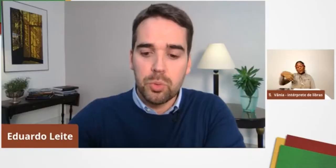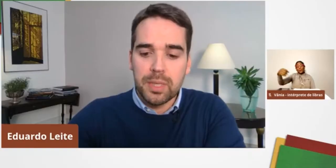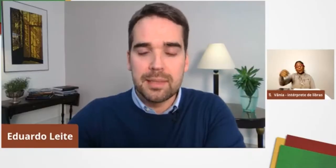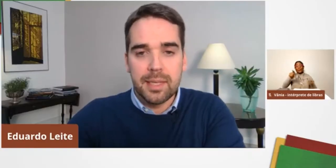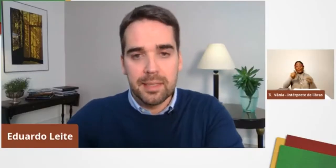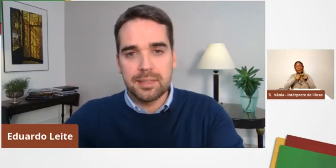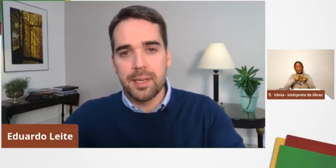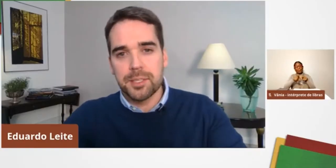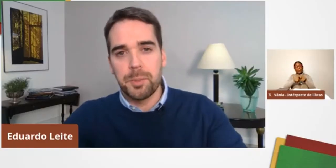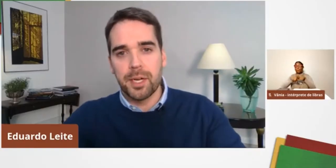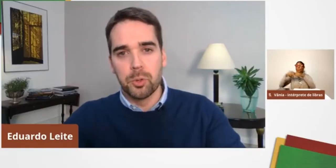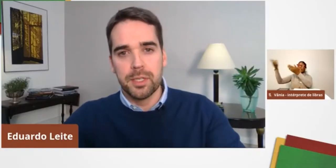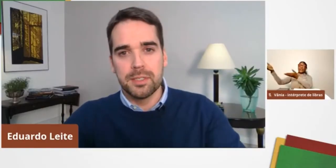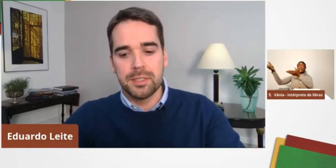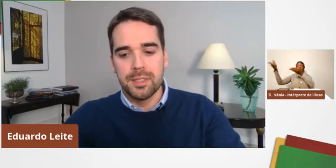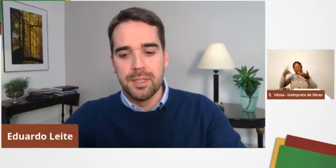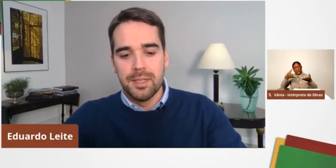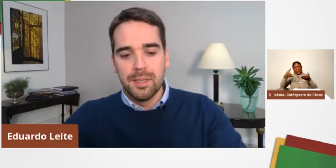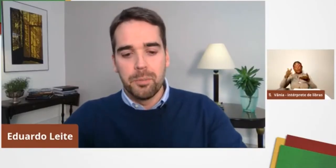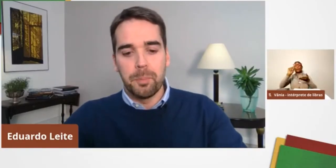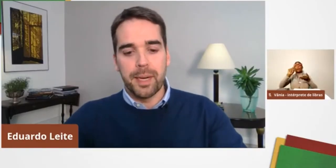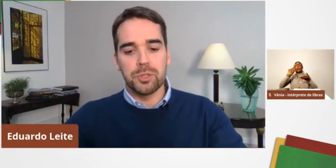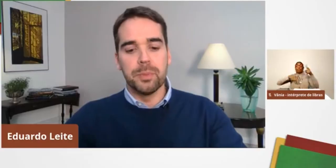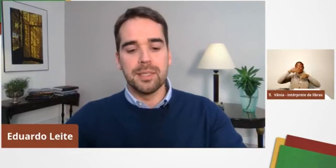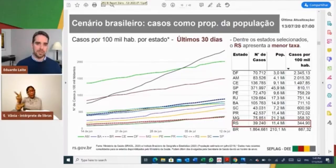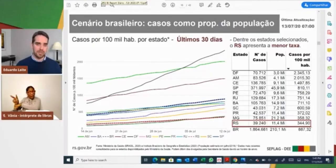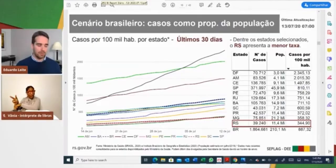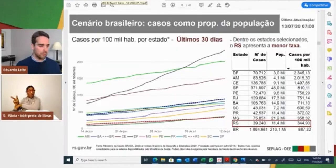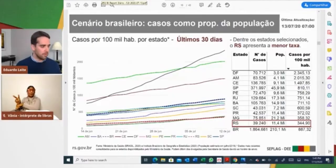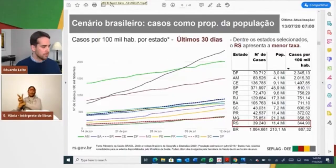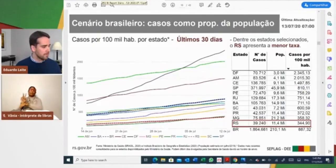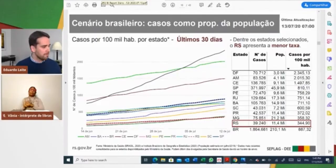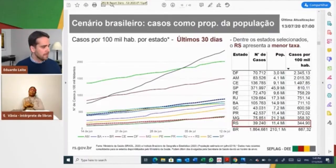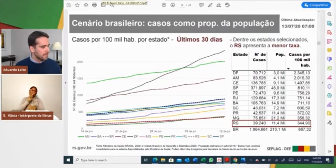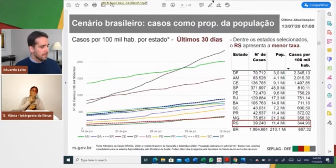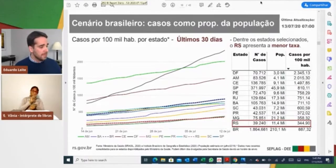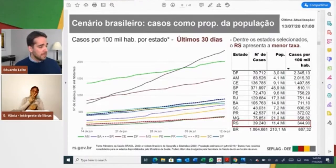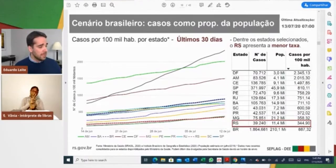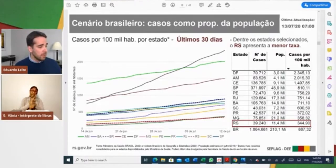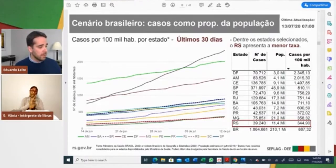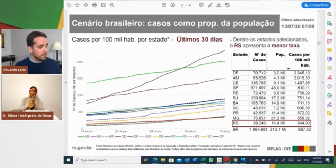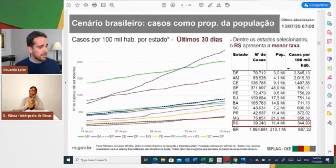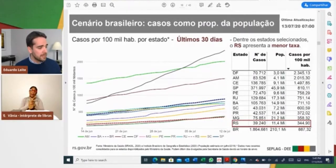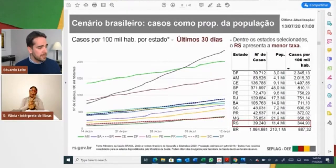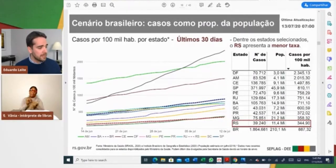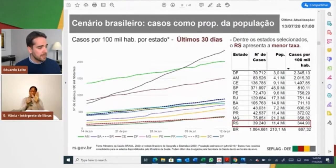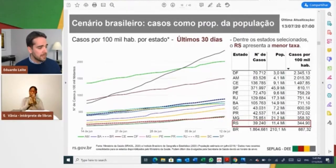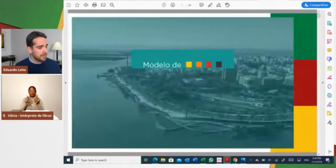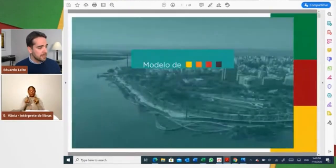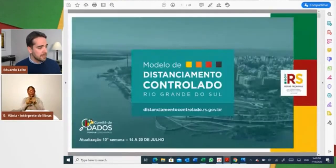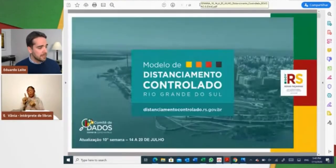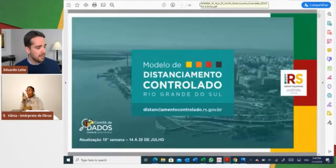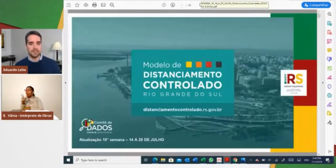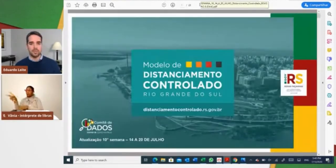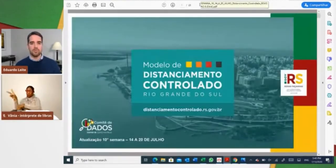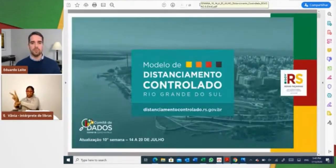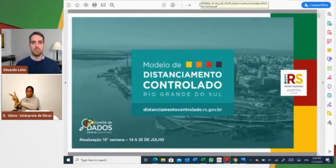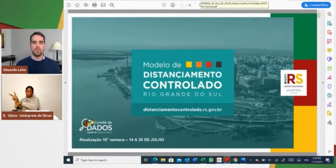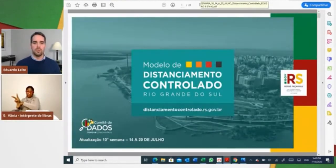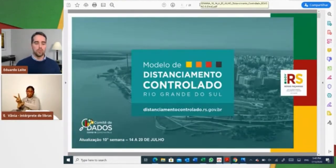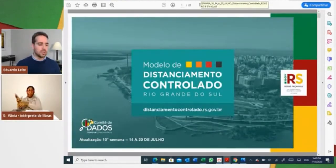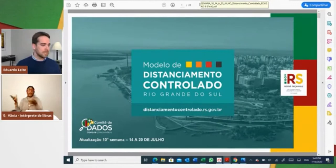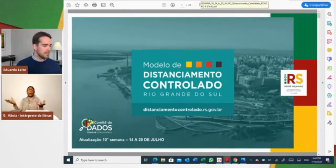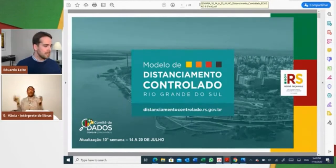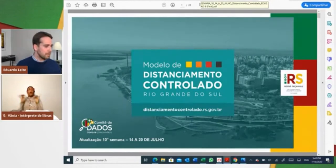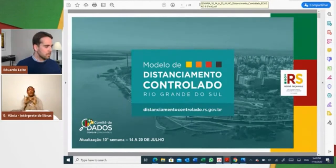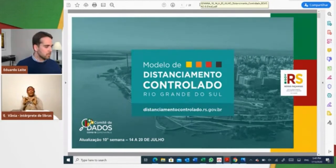Na última atualização do governo do estado do modelo de distanciamento controlado, o Rio Grande do Sul chegou ao